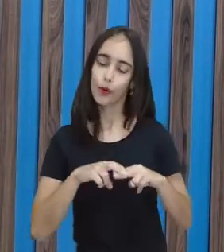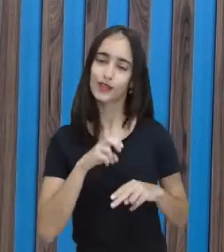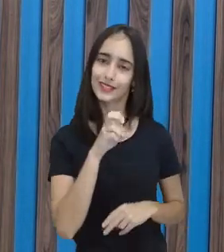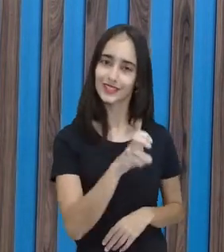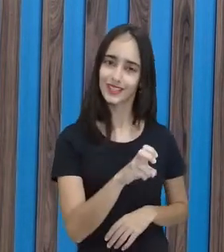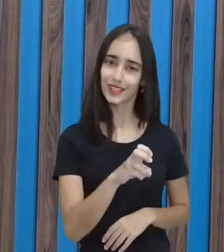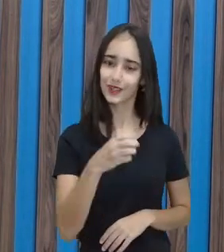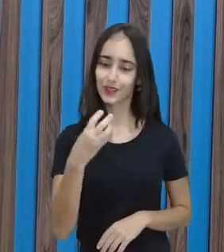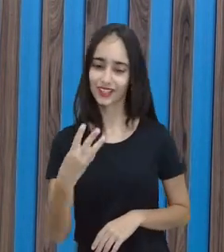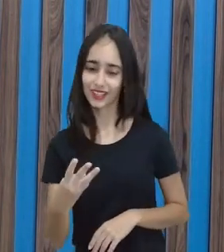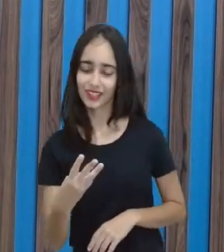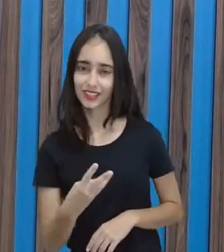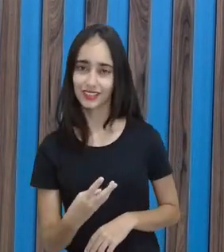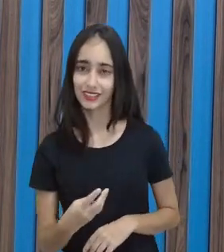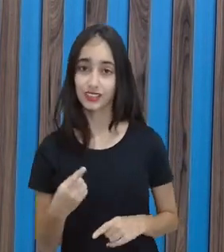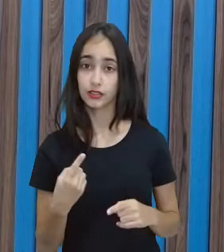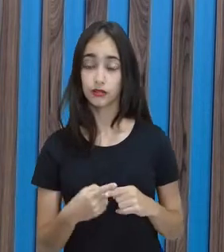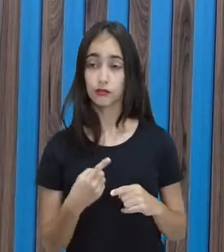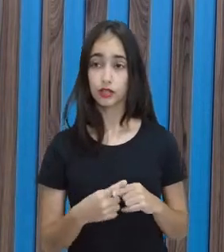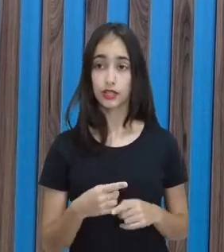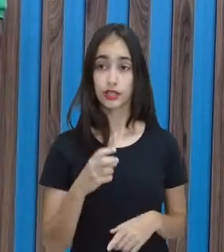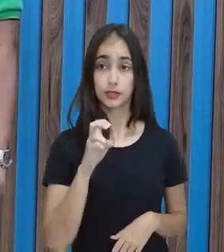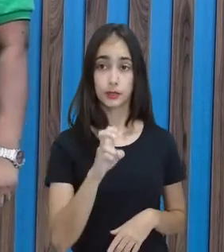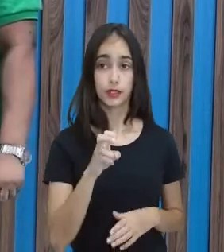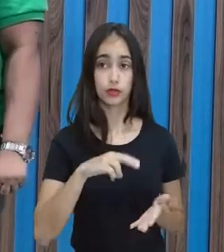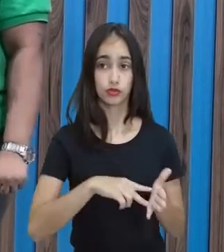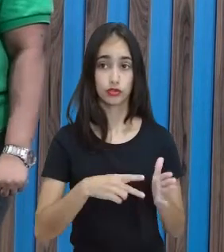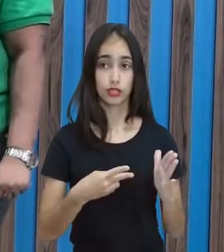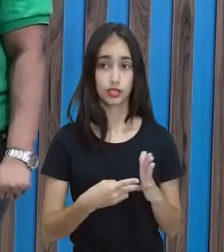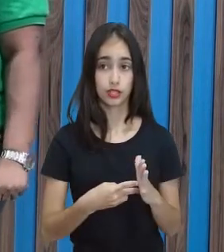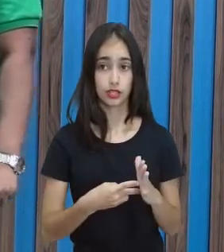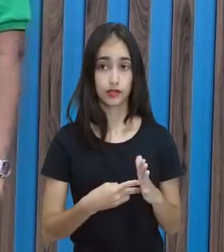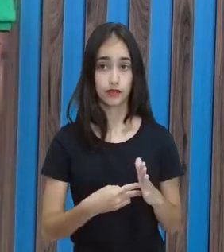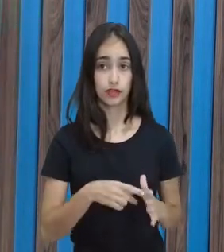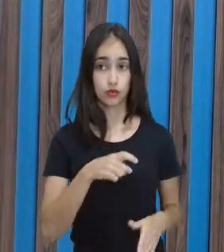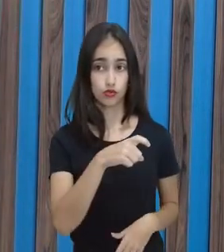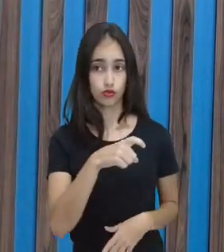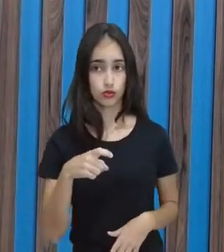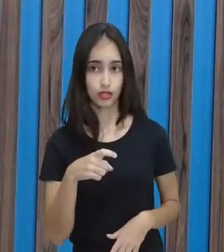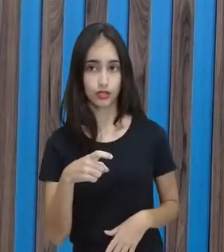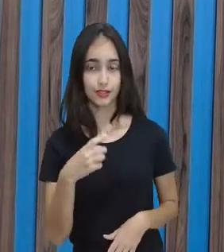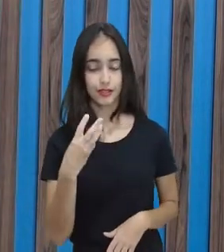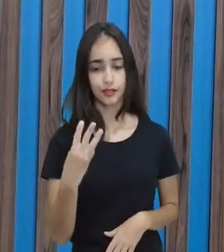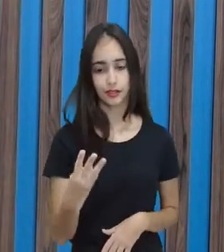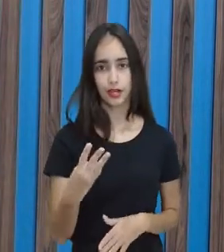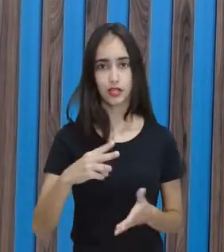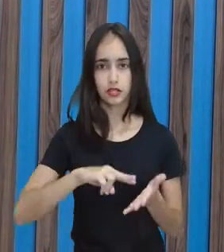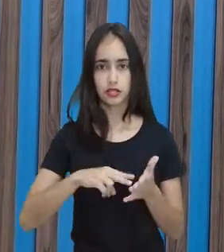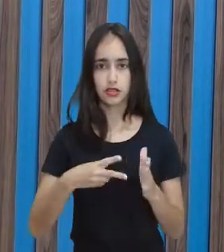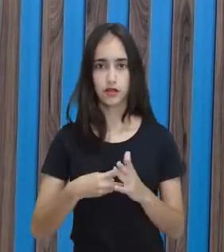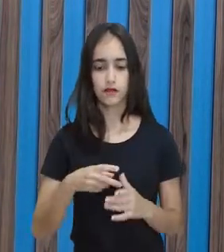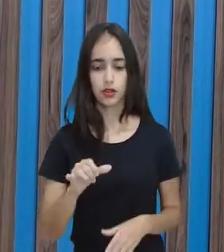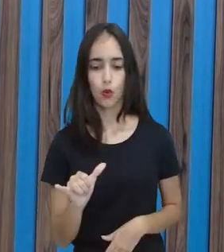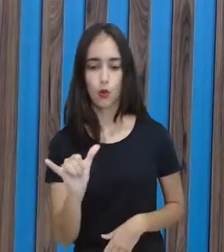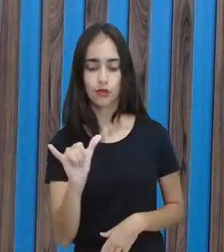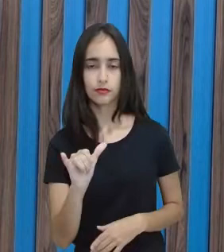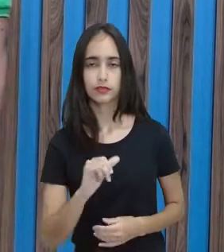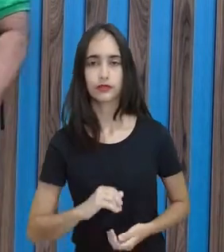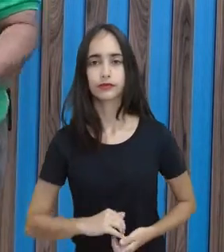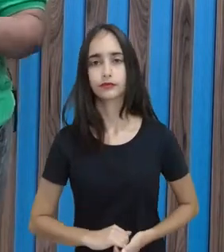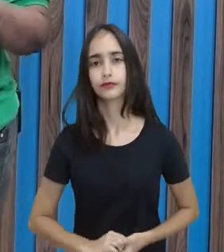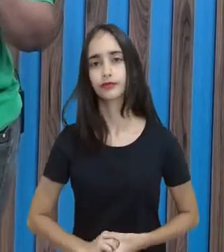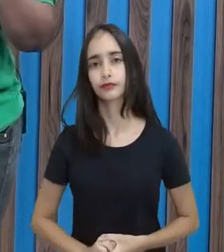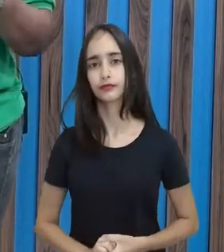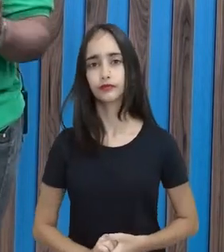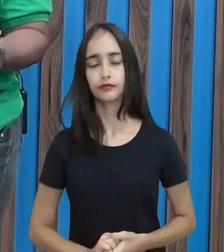5 corresponde ao valor no eixo das abscissas e 3 corresponde ao valor